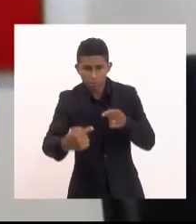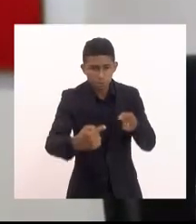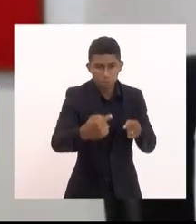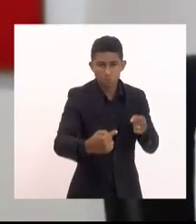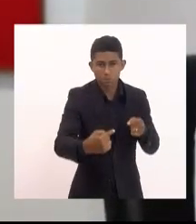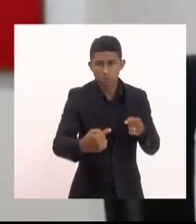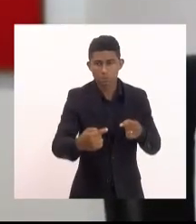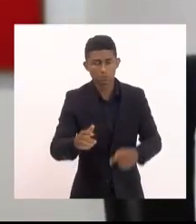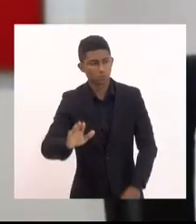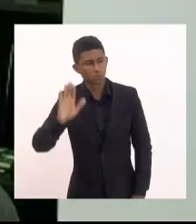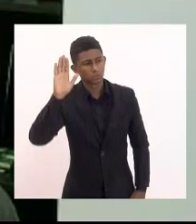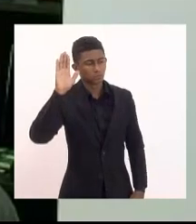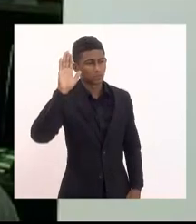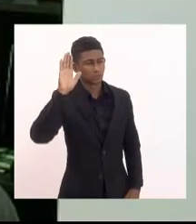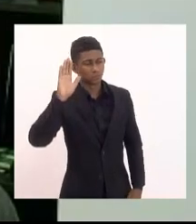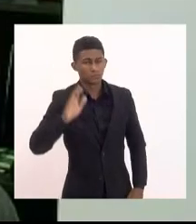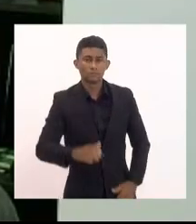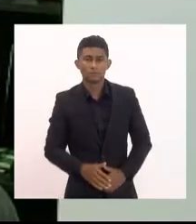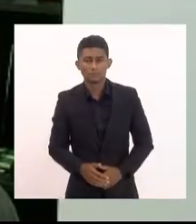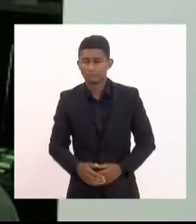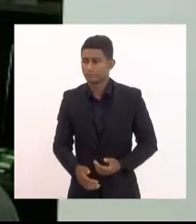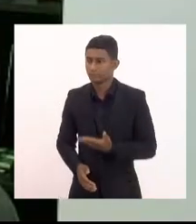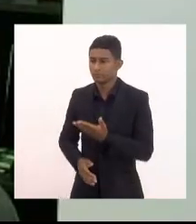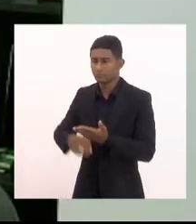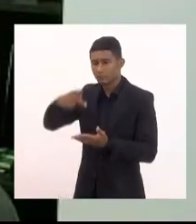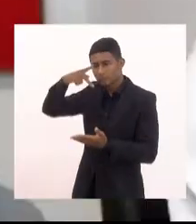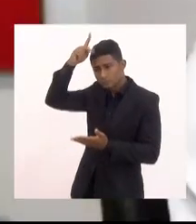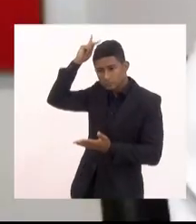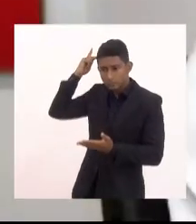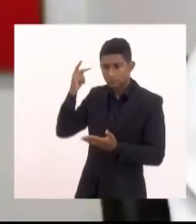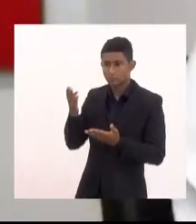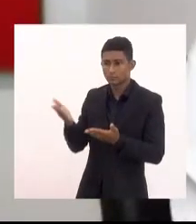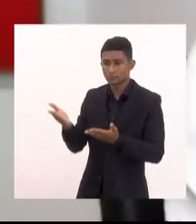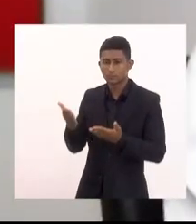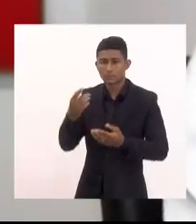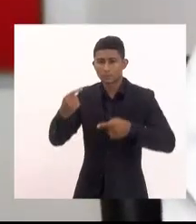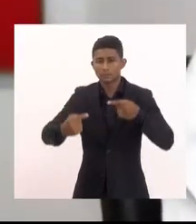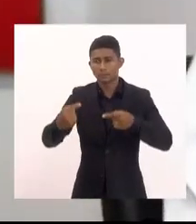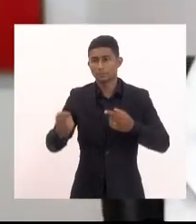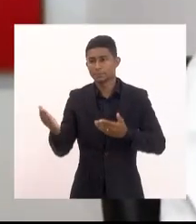Para discutir, então, presidente. Deputado Luiz Paulo, para discutir.